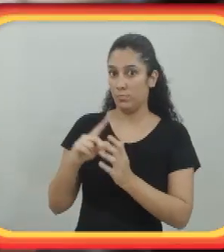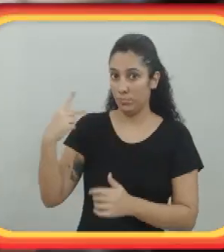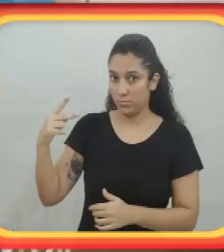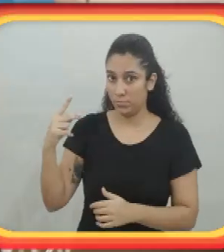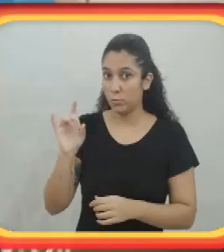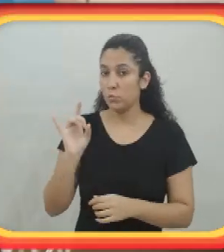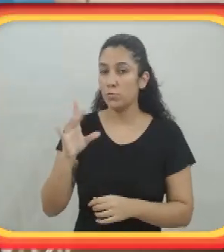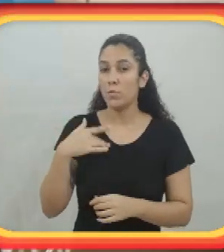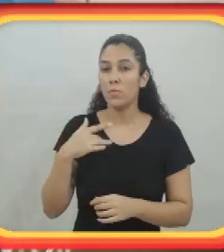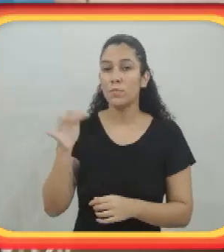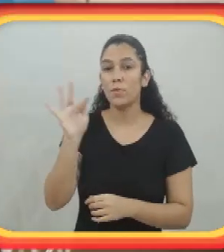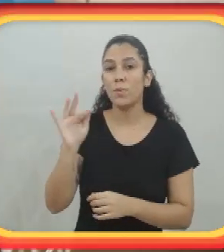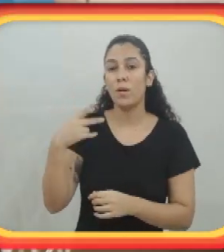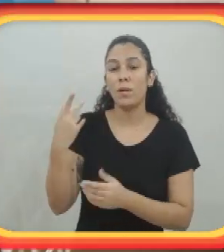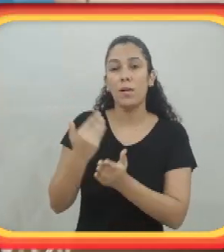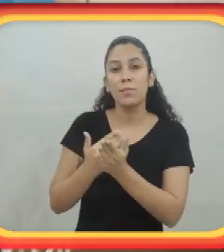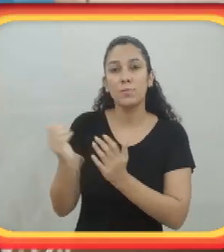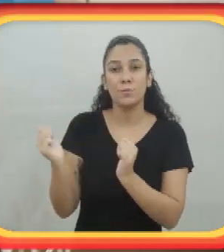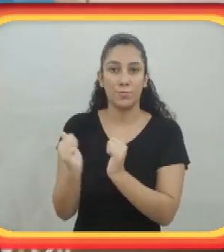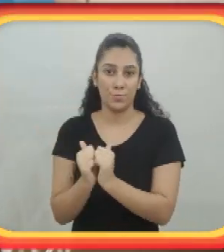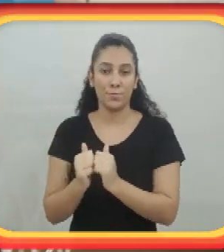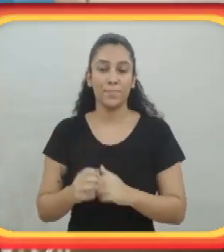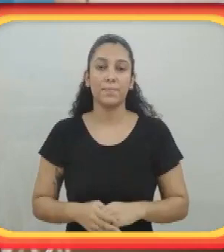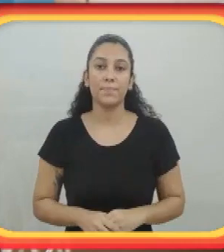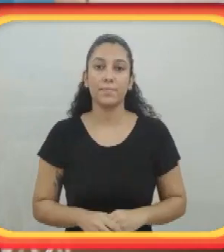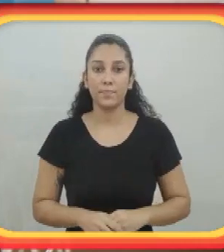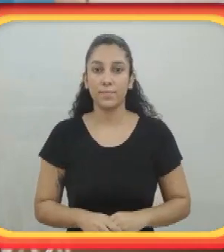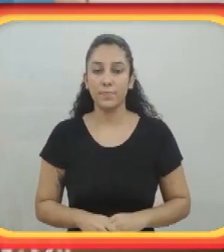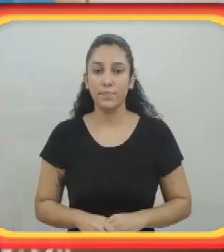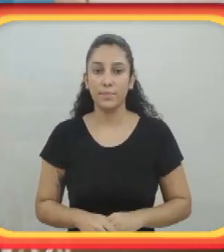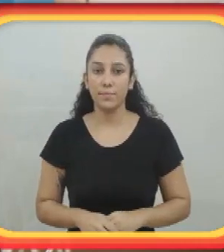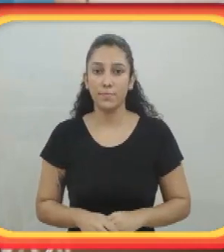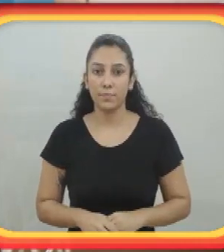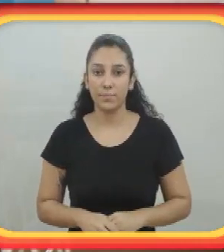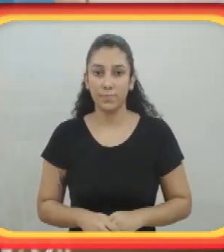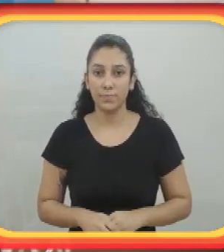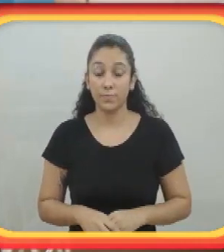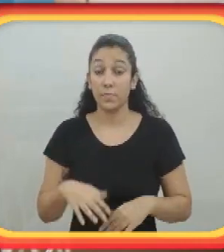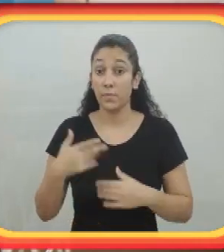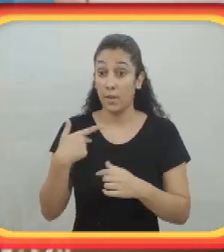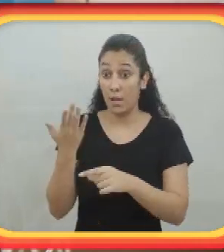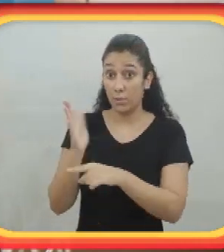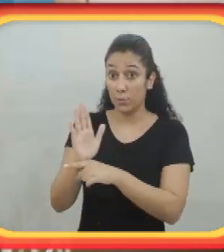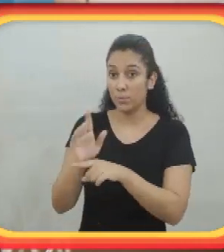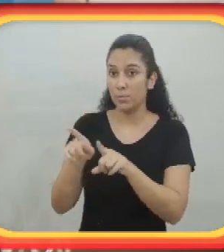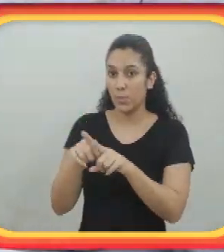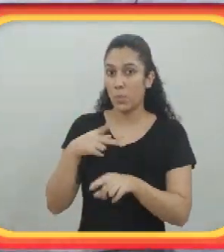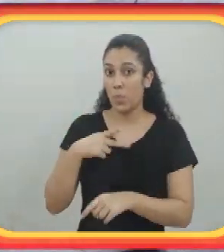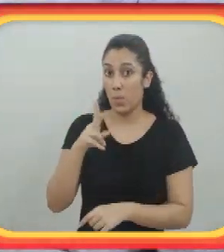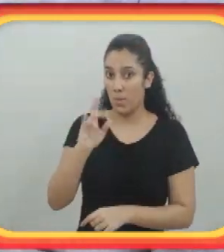Ajudou também, meu pai e minha mãe também teriam me dado incentivo de falar assim, vai lá, Lucas, você consegue